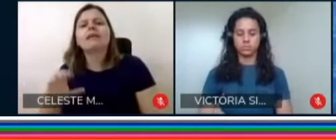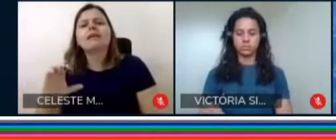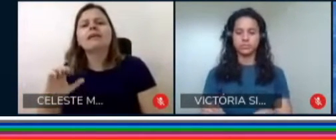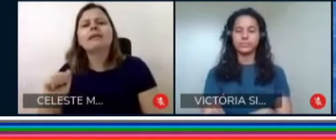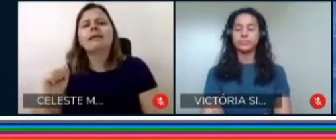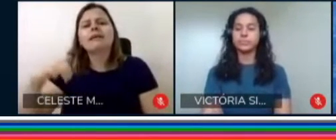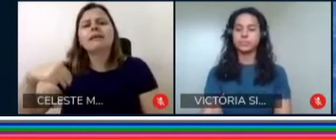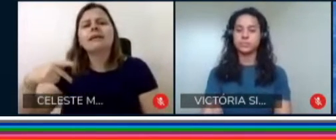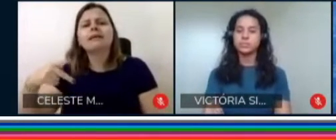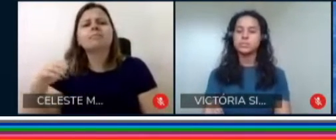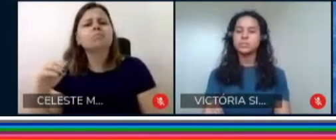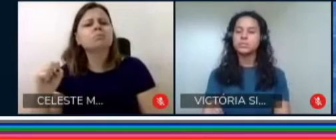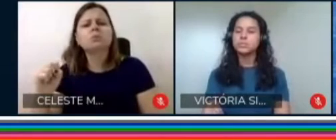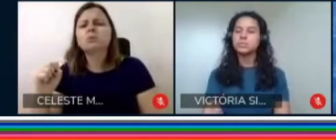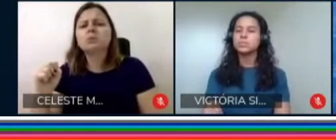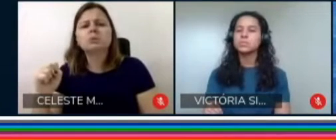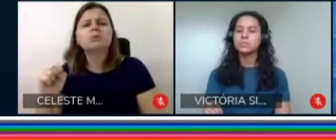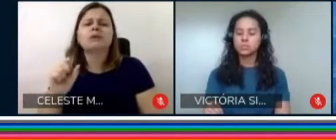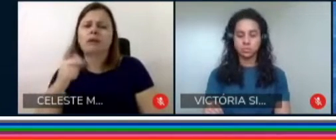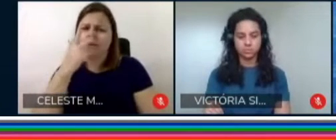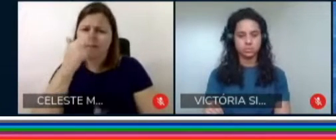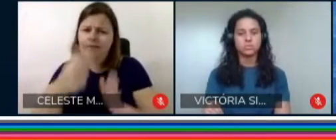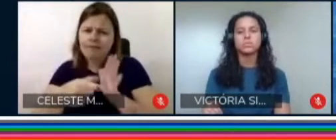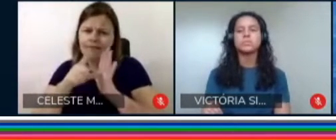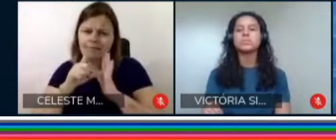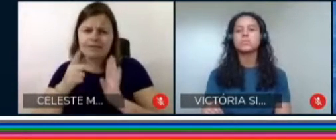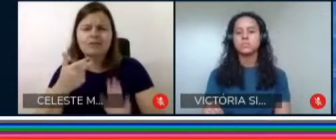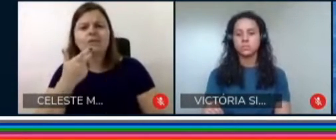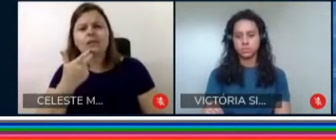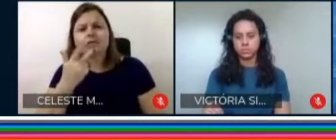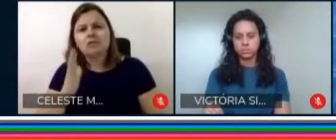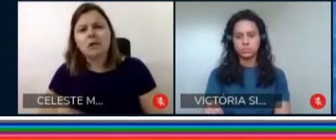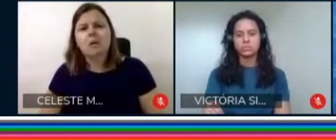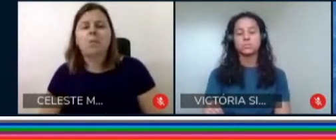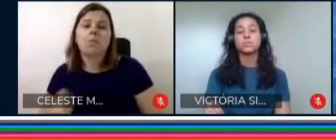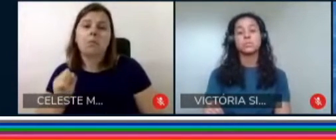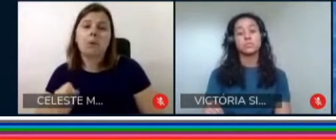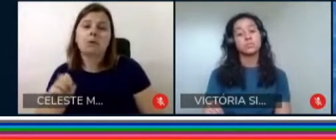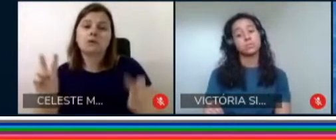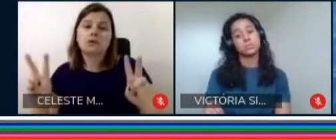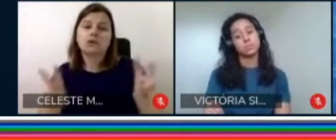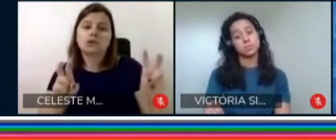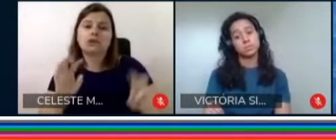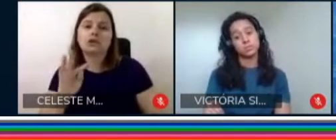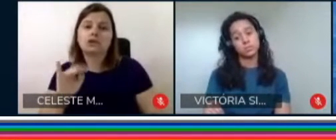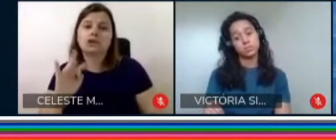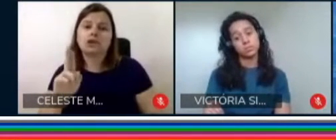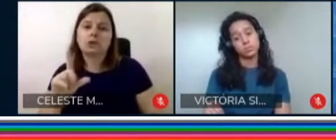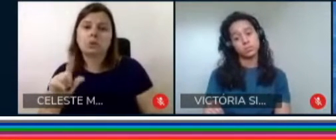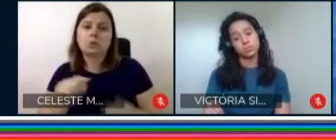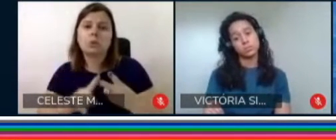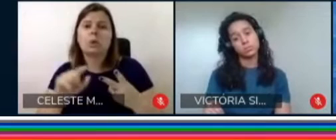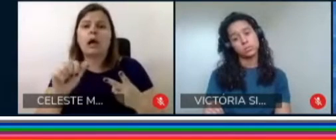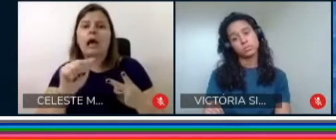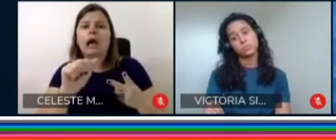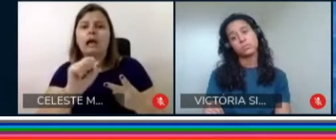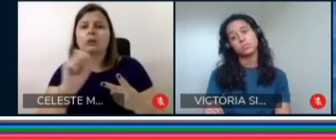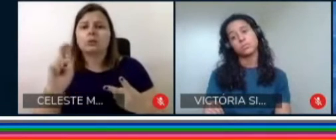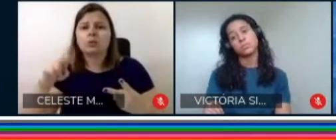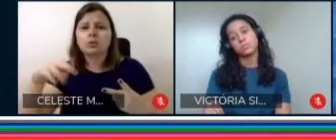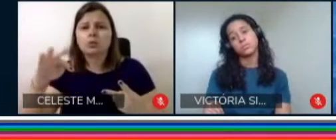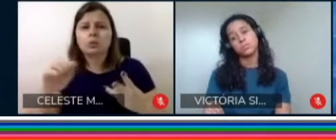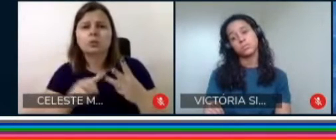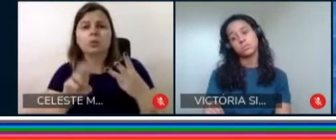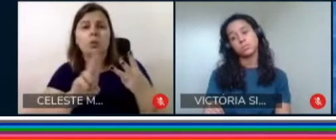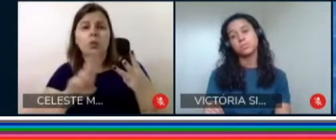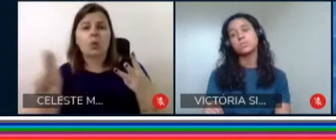O campo é aquilo que eu falei para vocês. Pode ser título, pode ser assunto, pode ser nome do autor. E nas